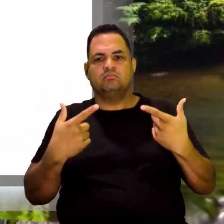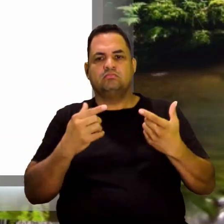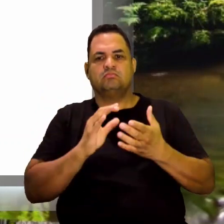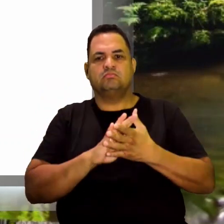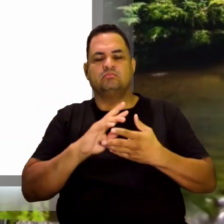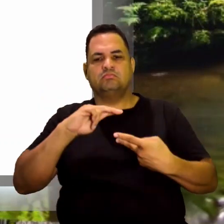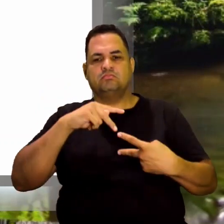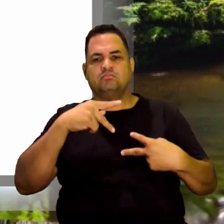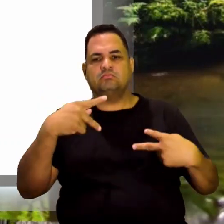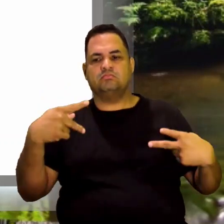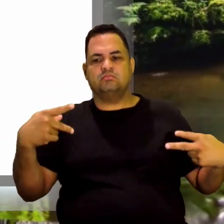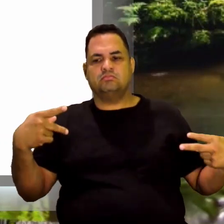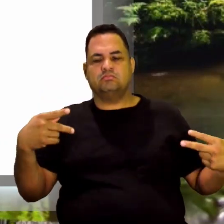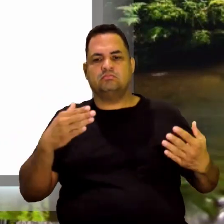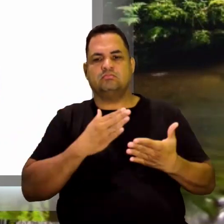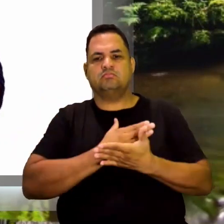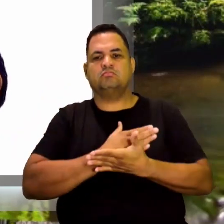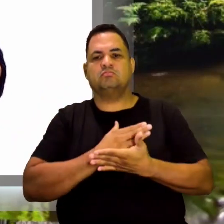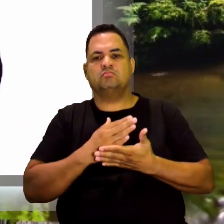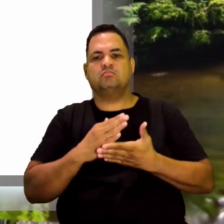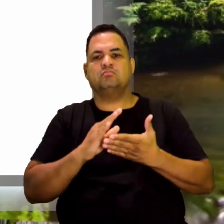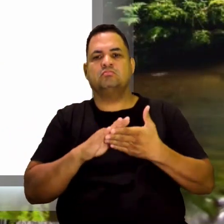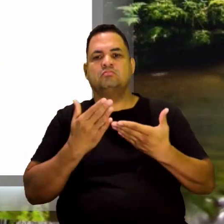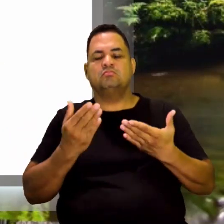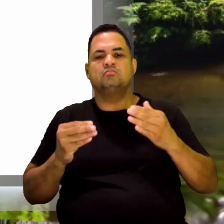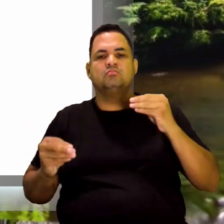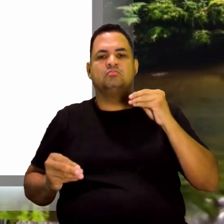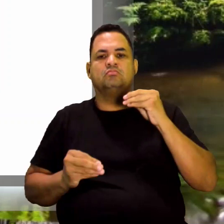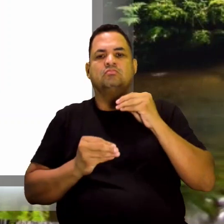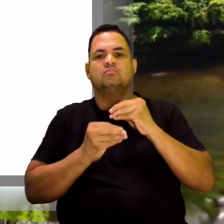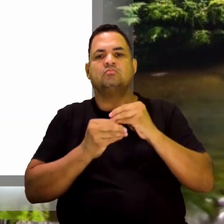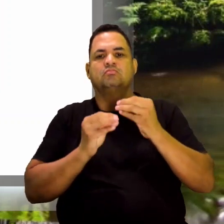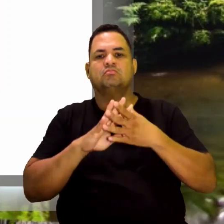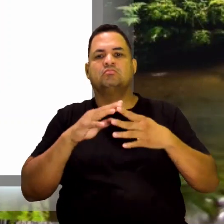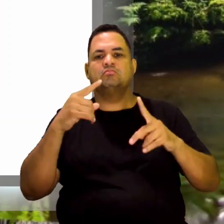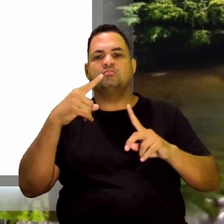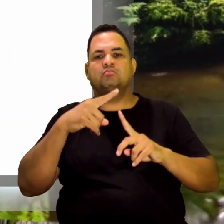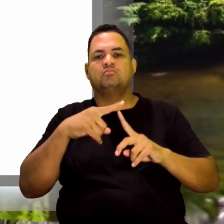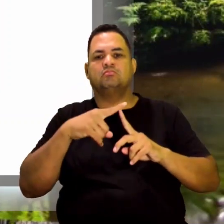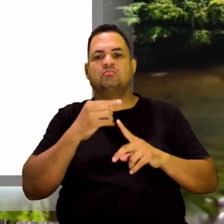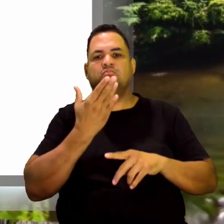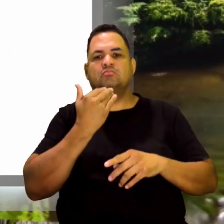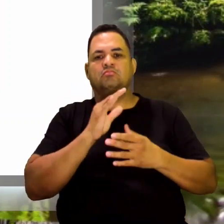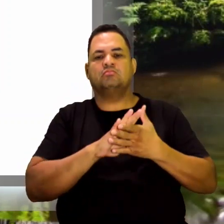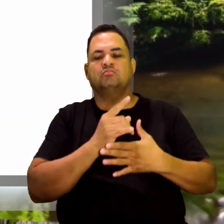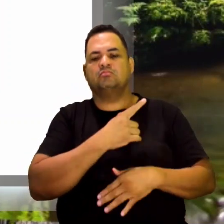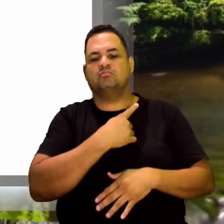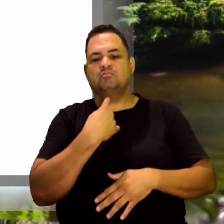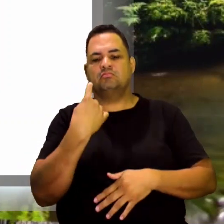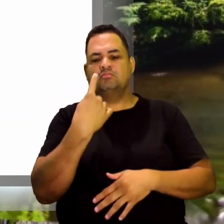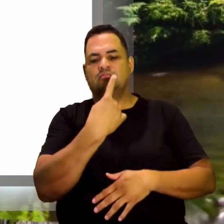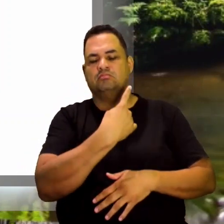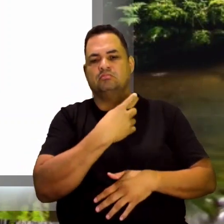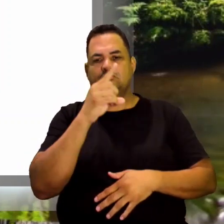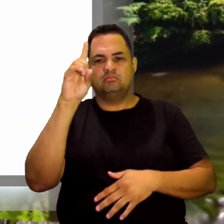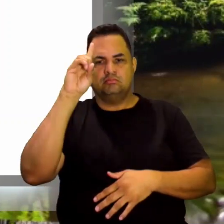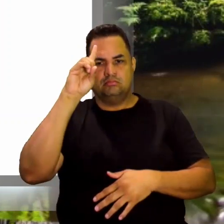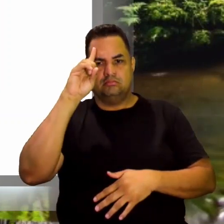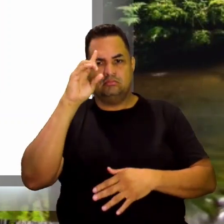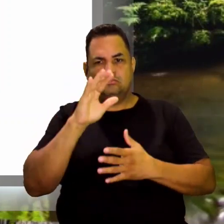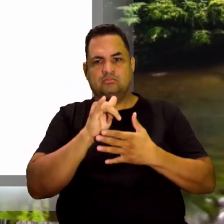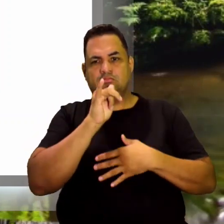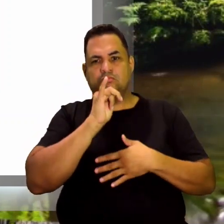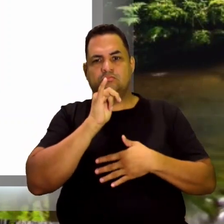à genética começou a aparecer muito a partir da introdução desse tipo de alimento no nosso dia a dia, como, por